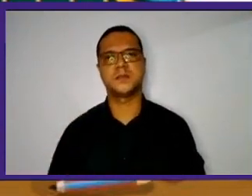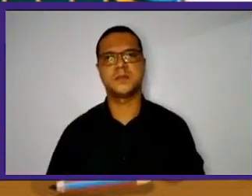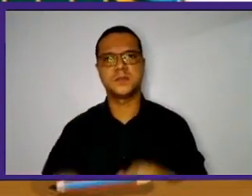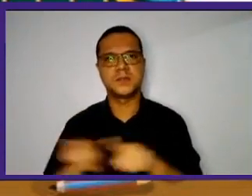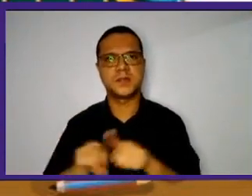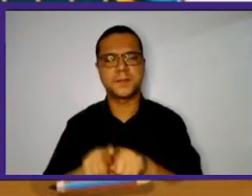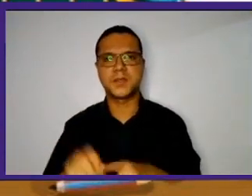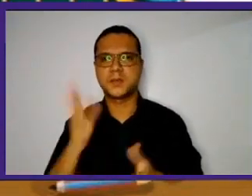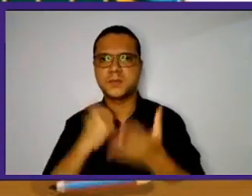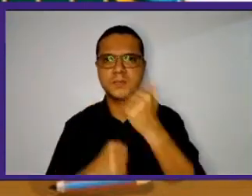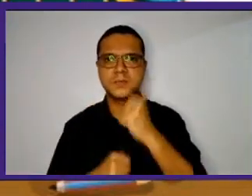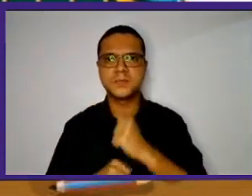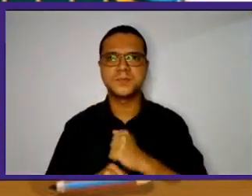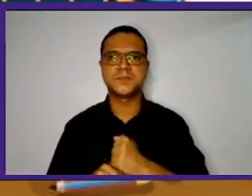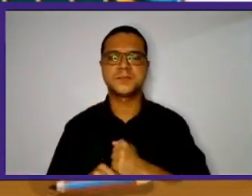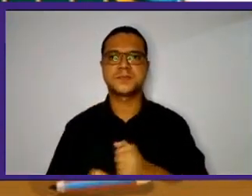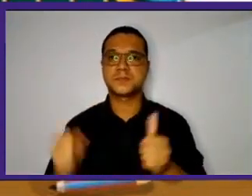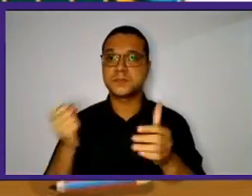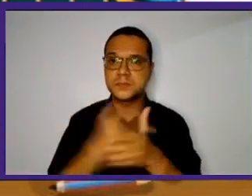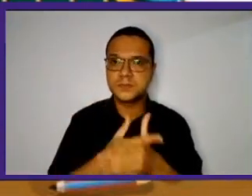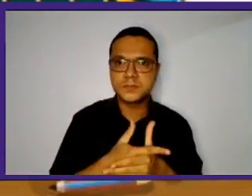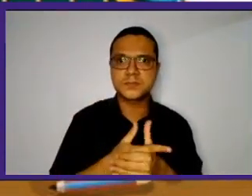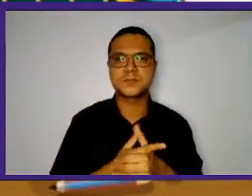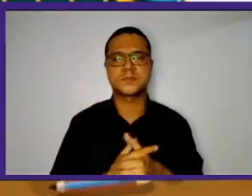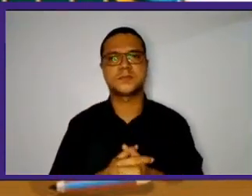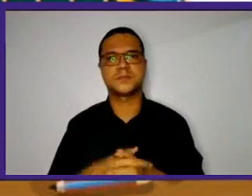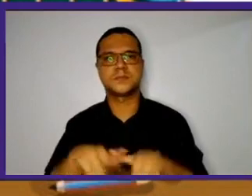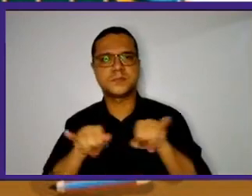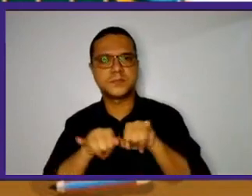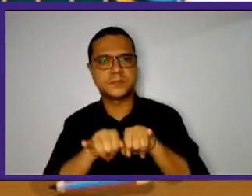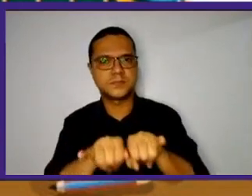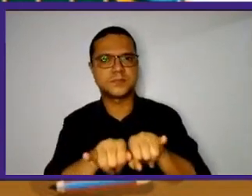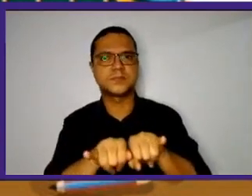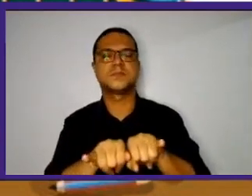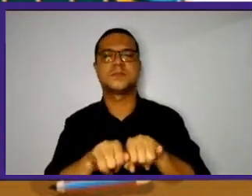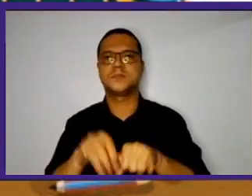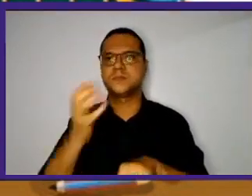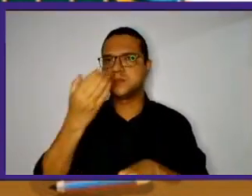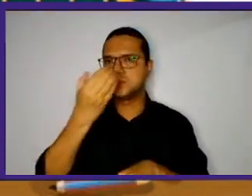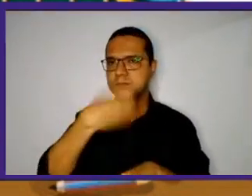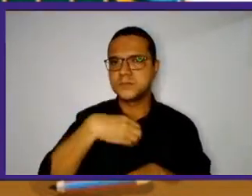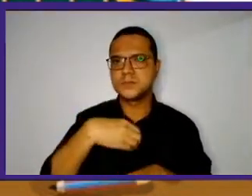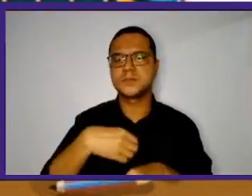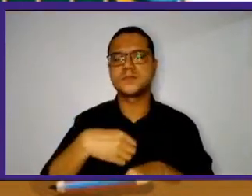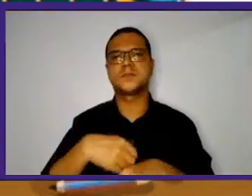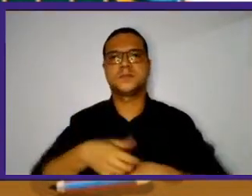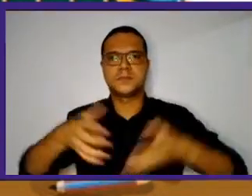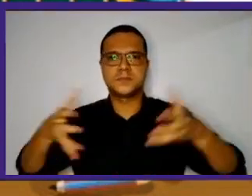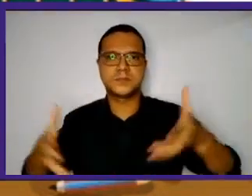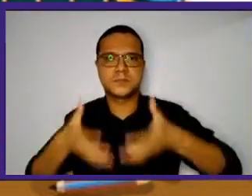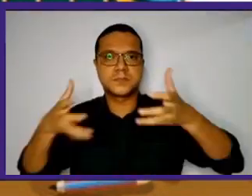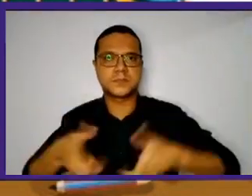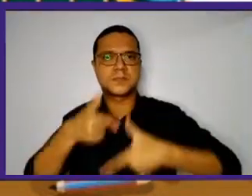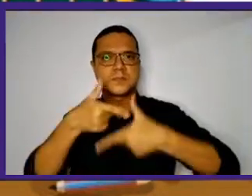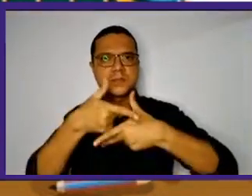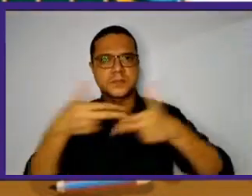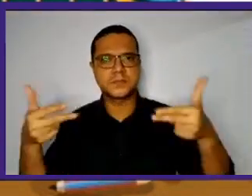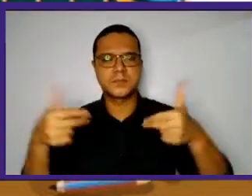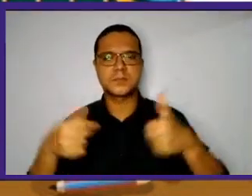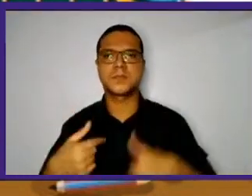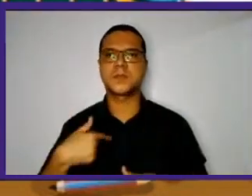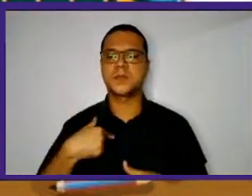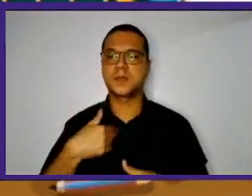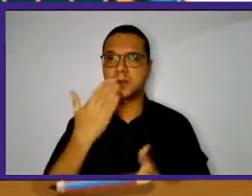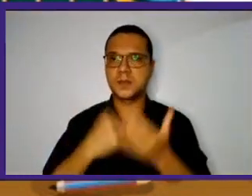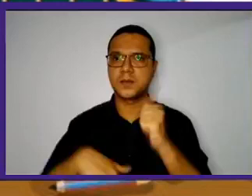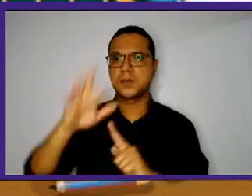para a produção daquela comida que a gente compra, ou no supermercado, ou aquela fruta, ou aquele legume, que eu compro na